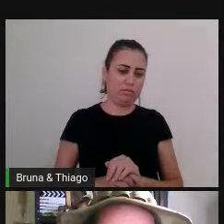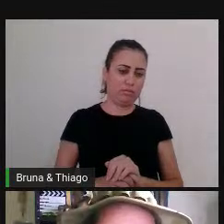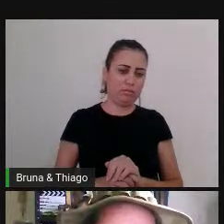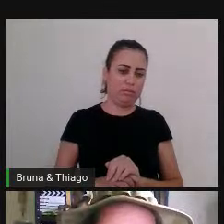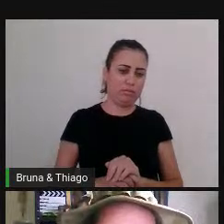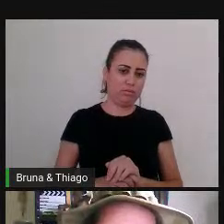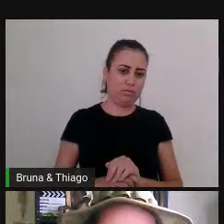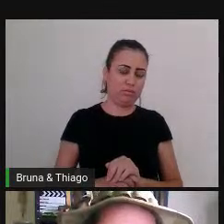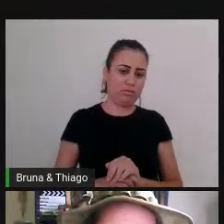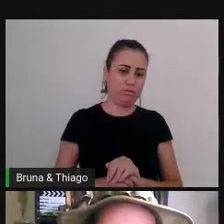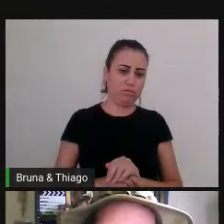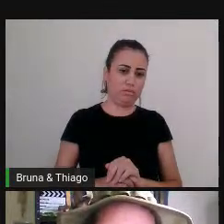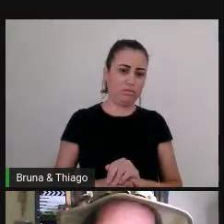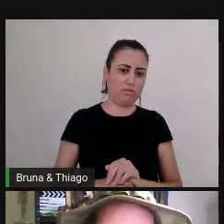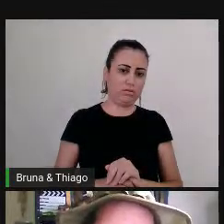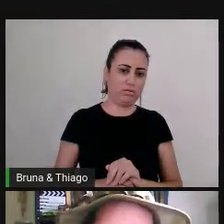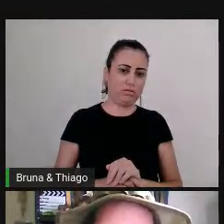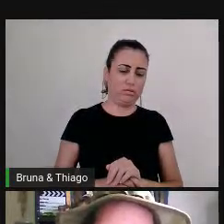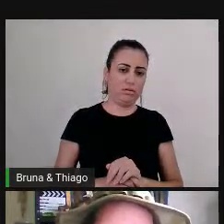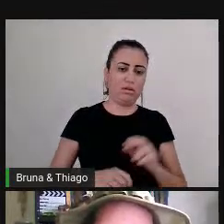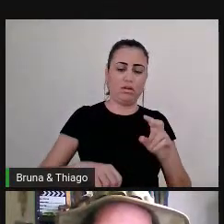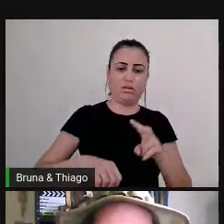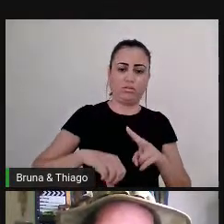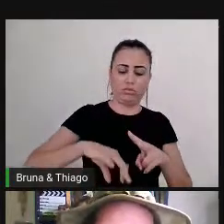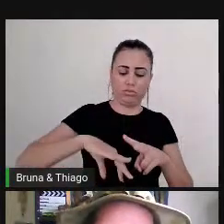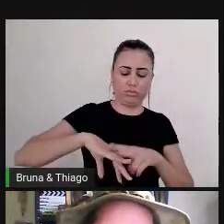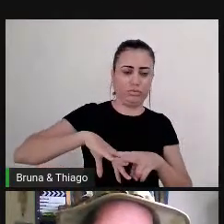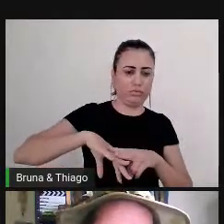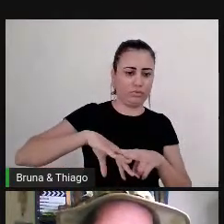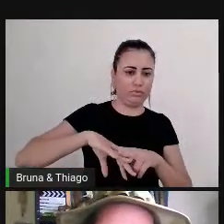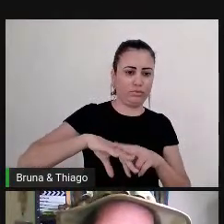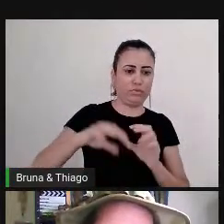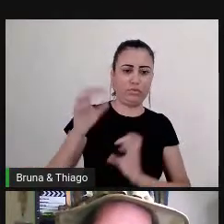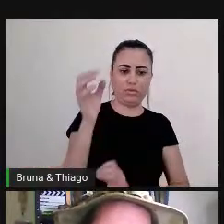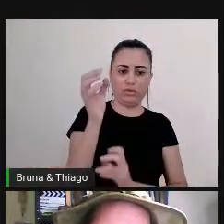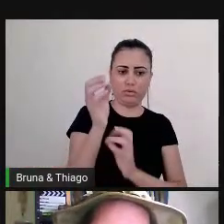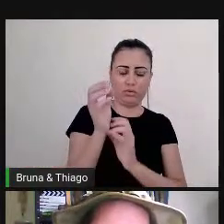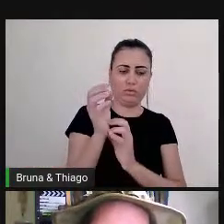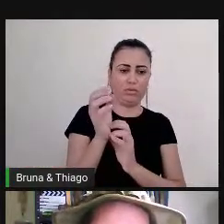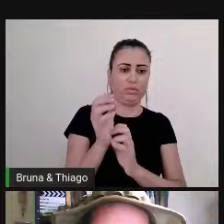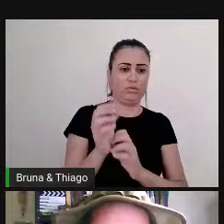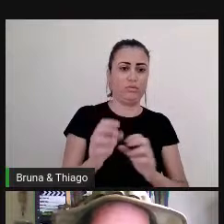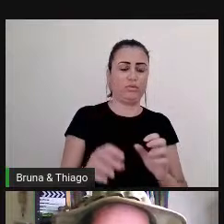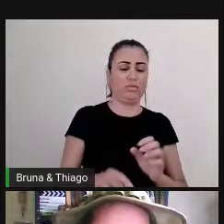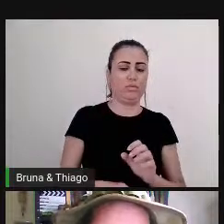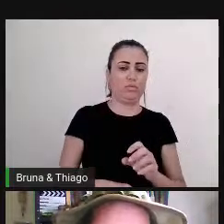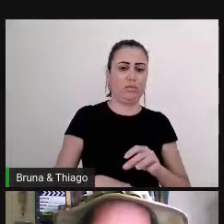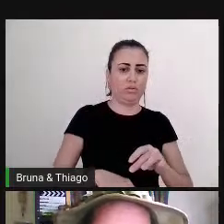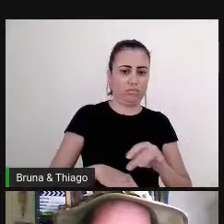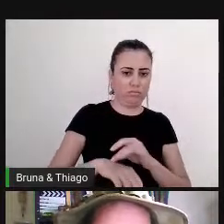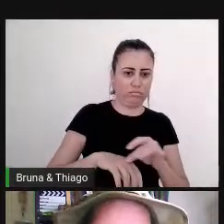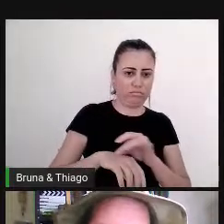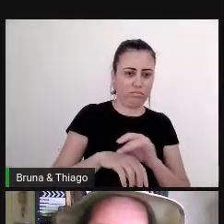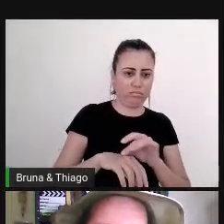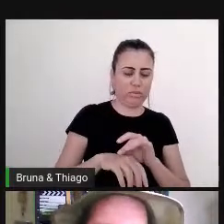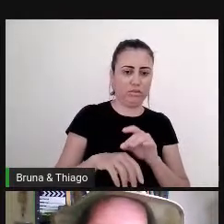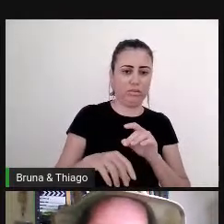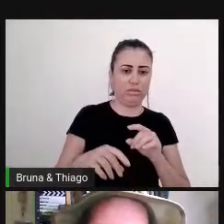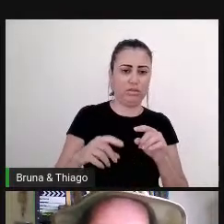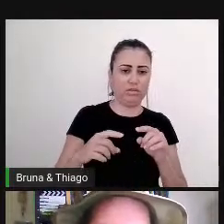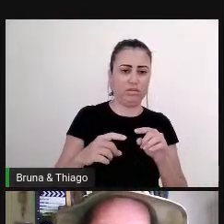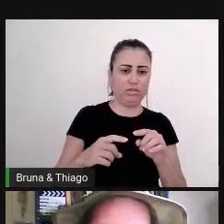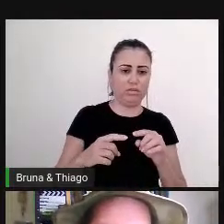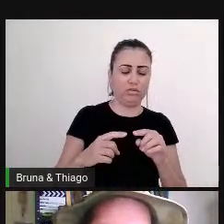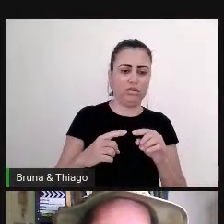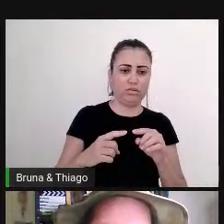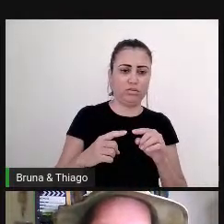viúva negra. Tá? Não consegui desenhar muito aqui não, mas uma coisa bizarra, mais ou menos assim, cheia de espinhos. Tá? Se você viu na sua casa aí uma